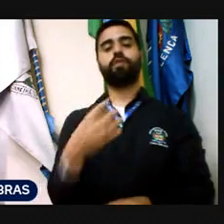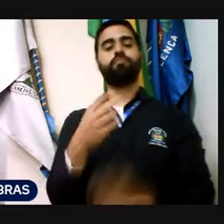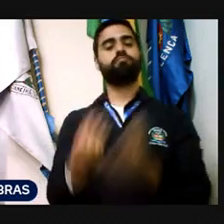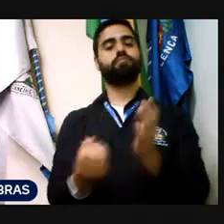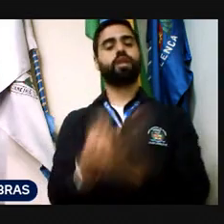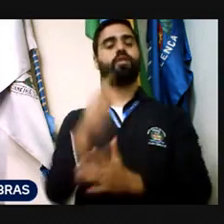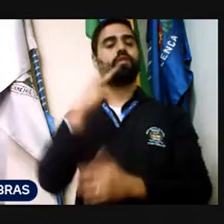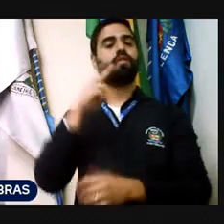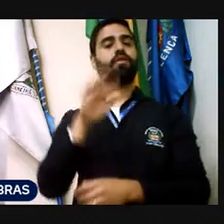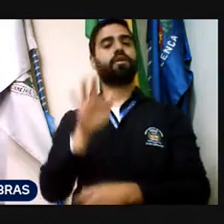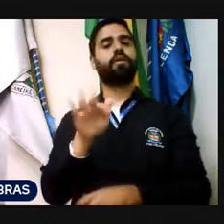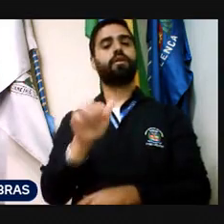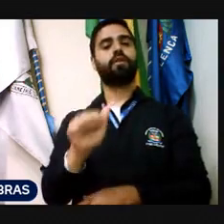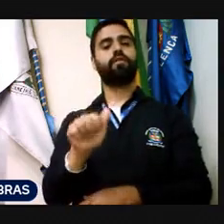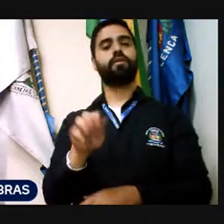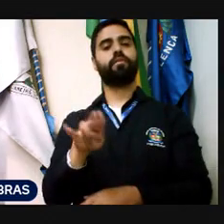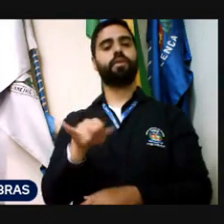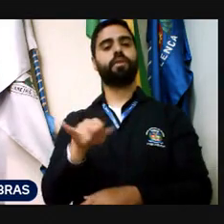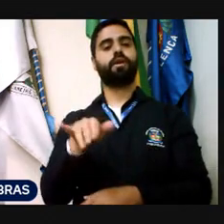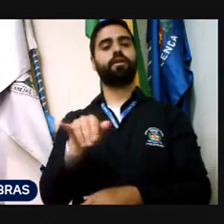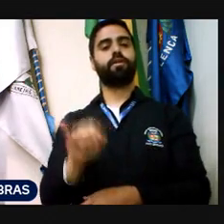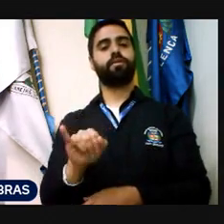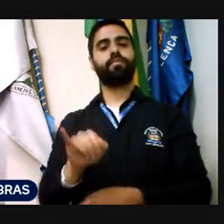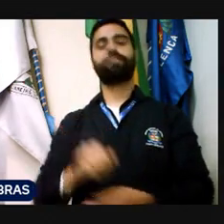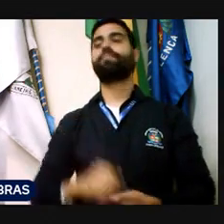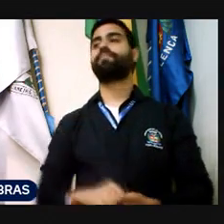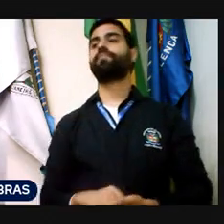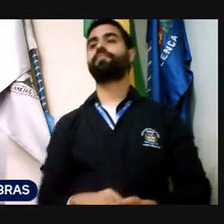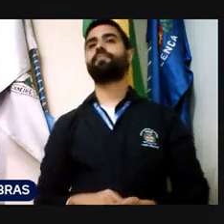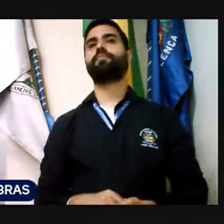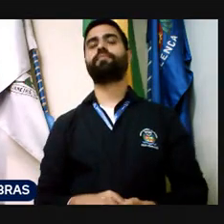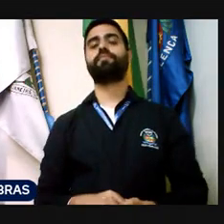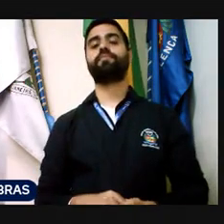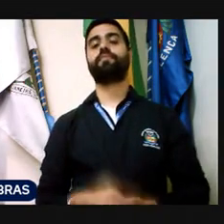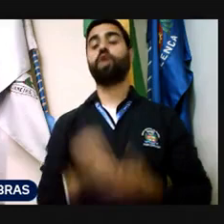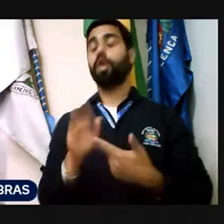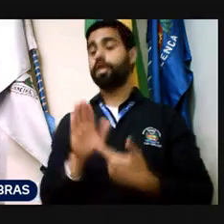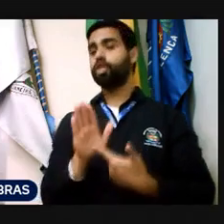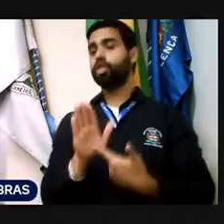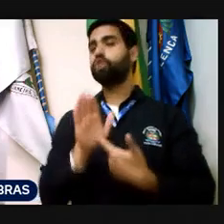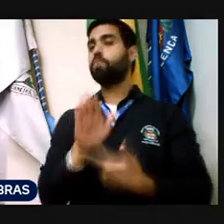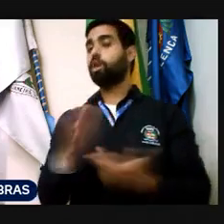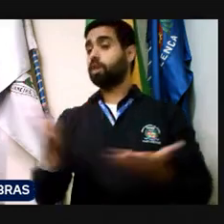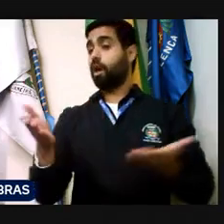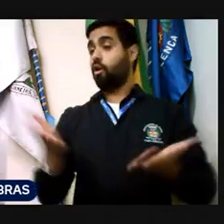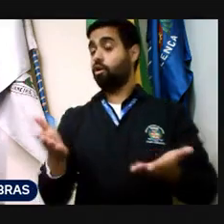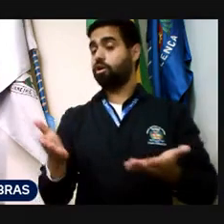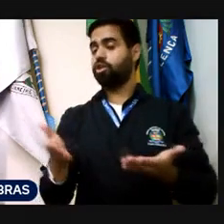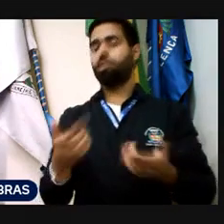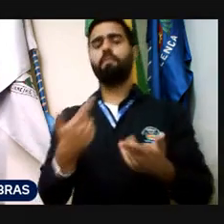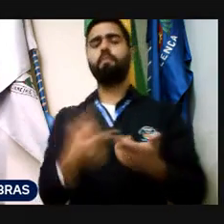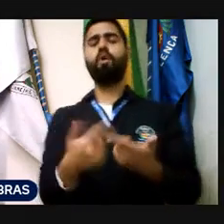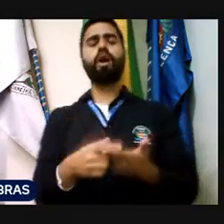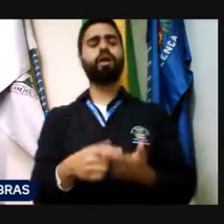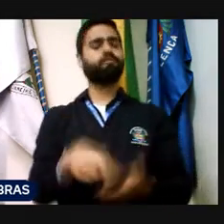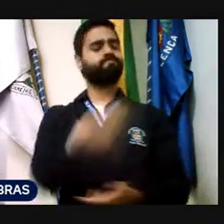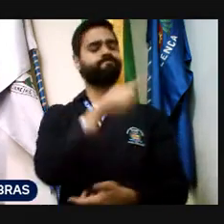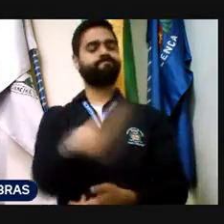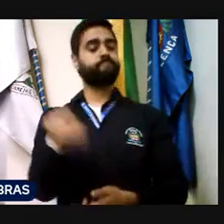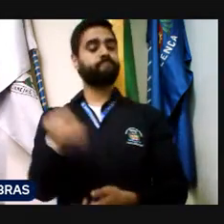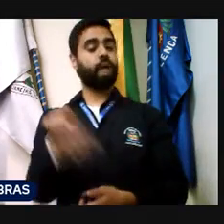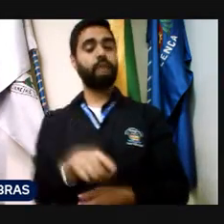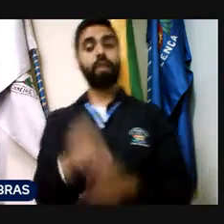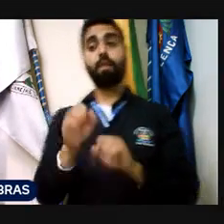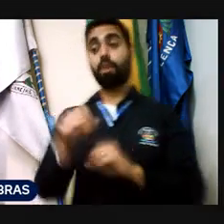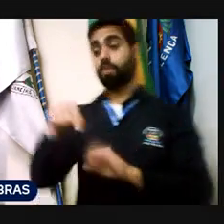vereadora Fabiane Vasconcelos, com base nos seguintes fundamentos. Expomos nessa oportunidade as razões do veto a fim de que possa essa Igreja